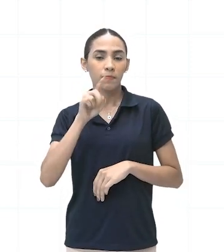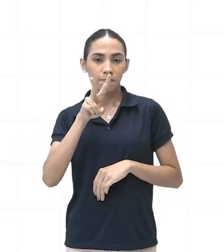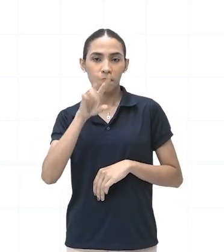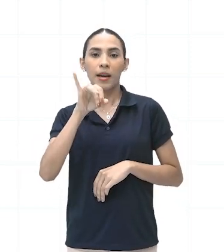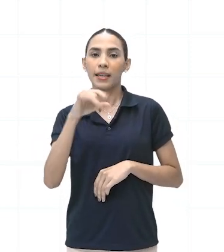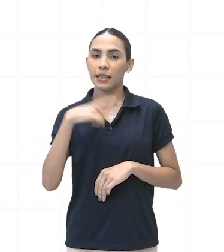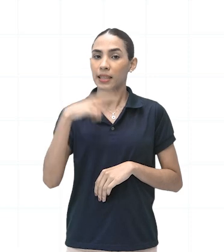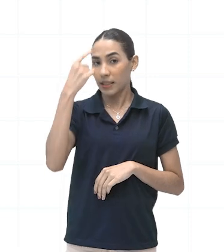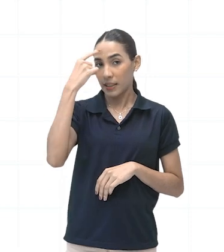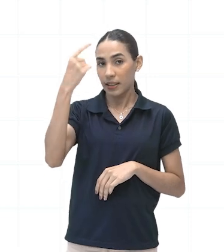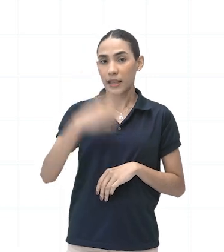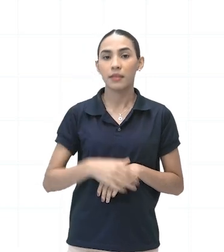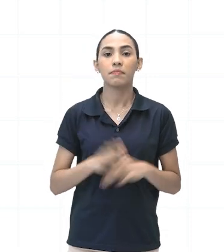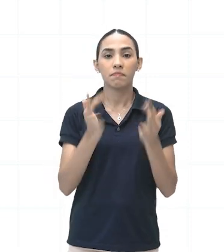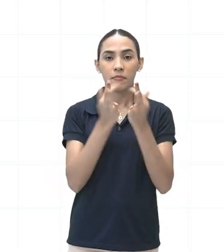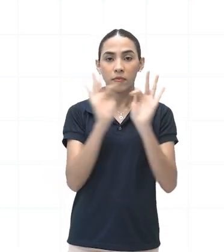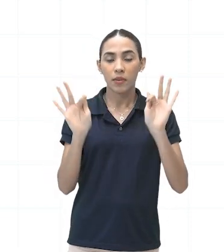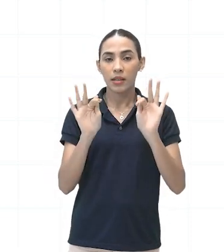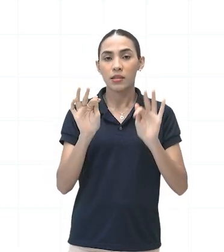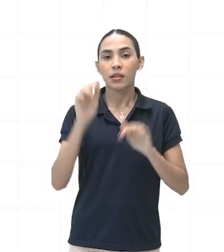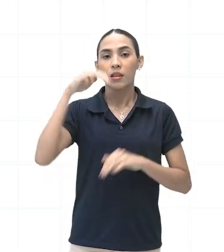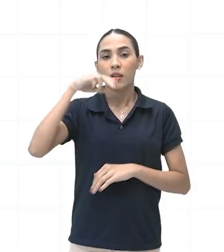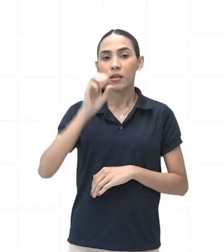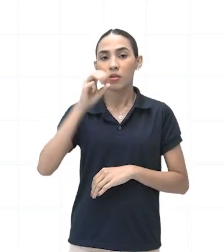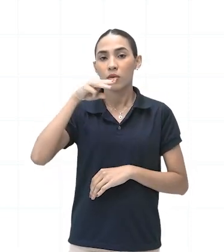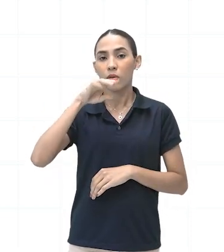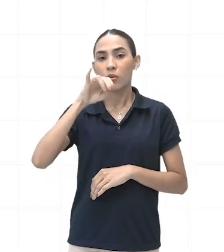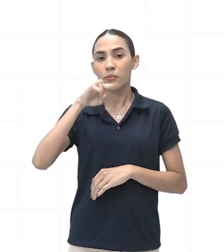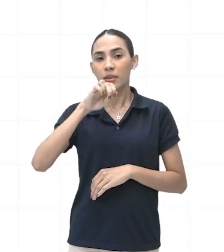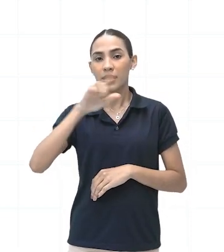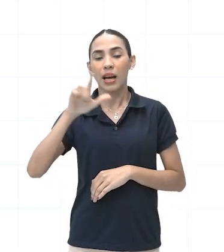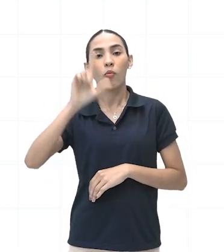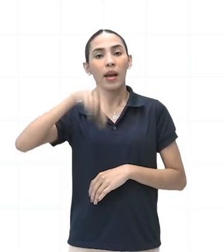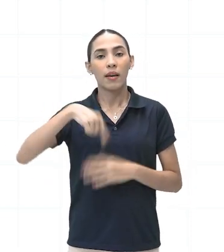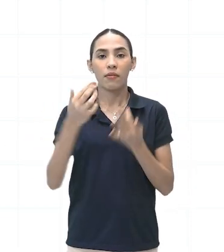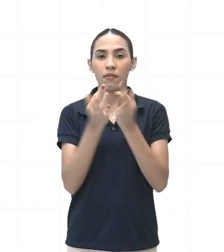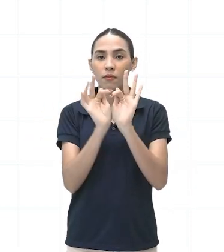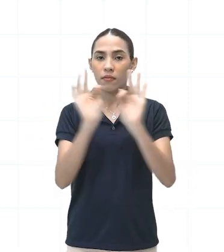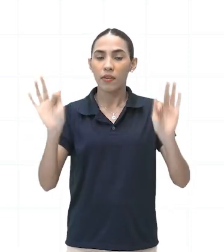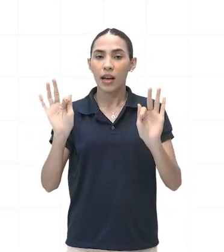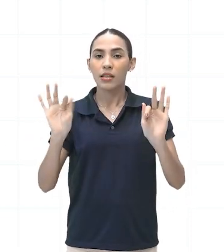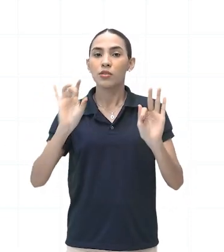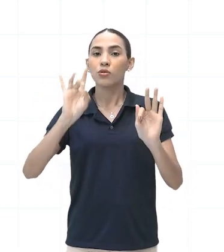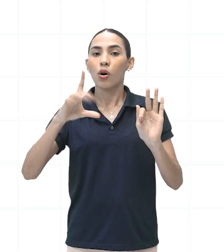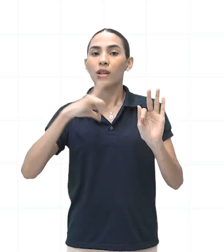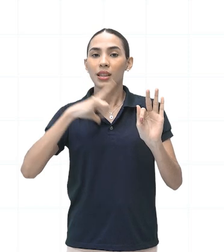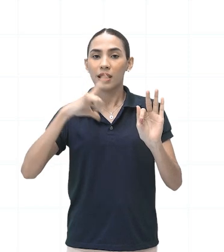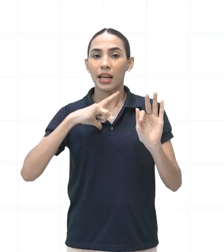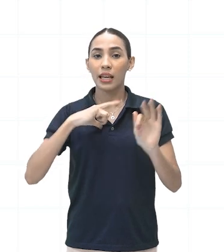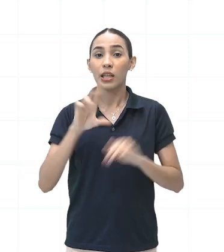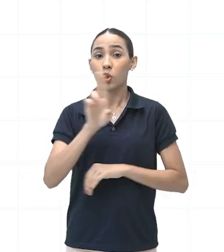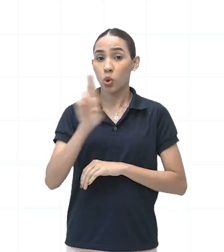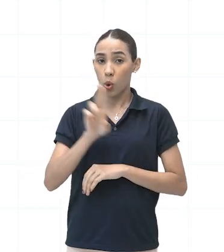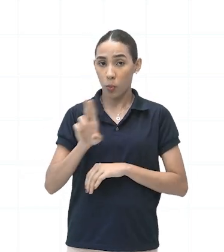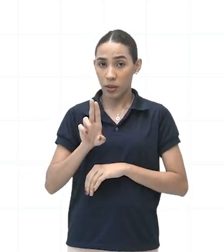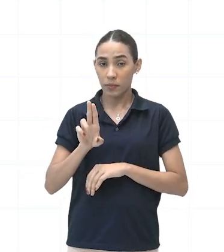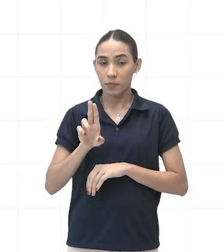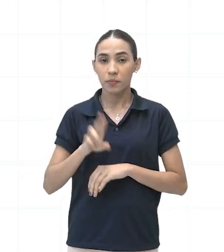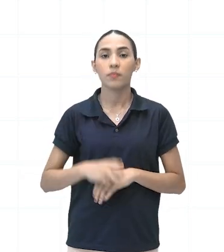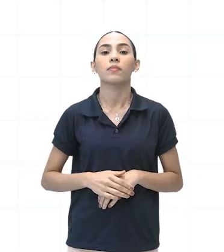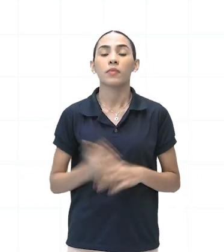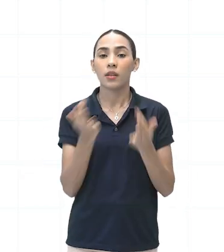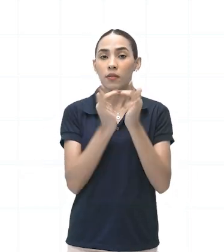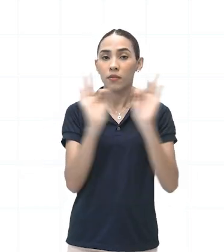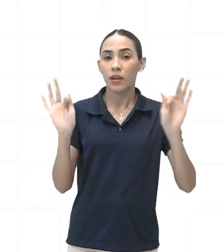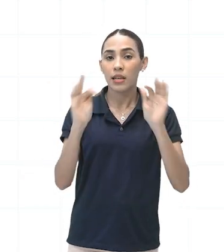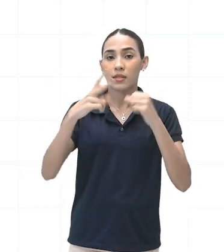ter uma ideia. Frase nominal será uma frase composta apenas por nomes.